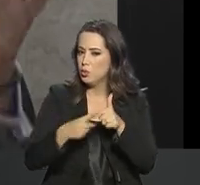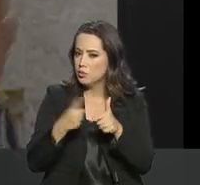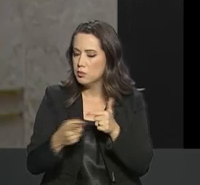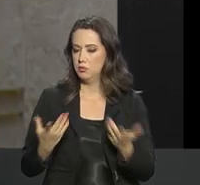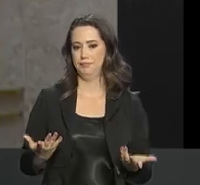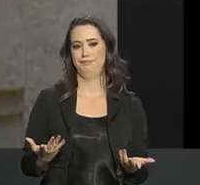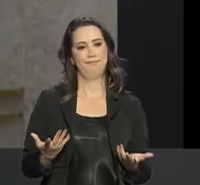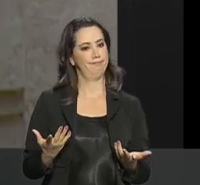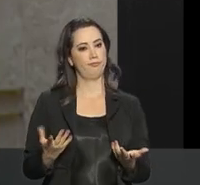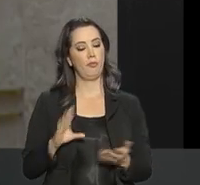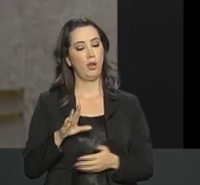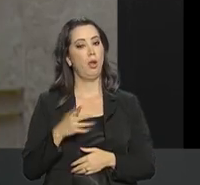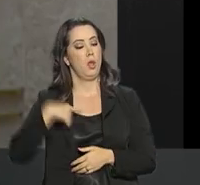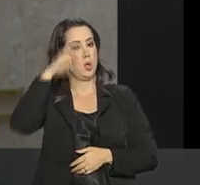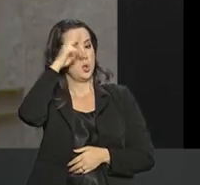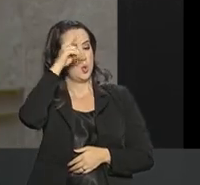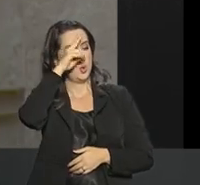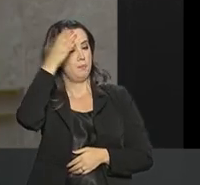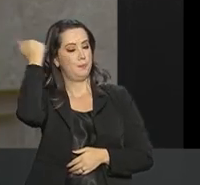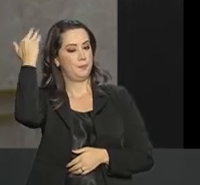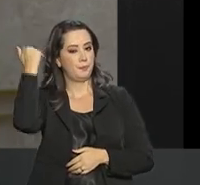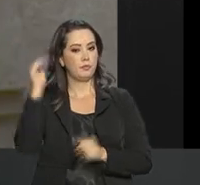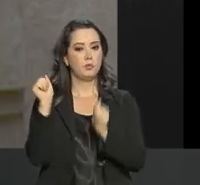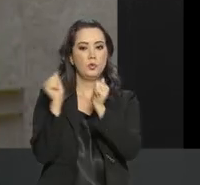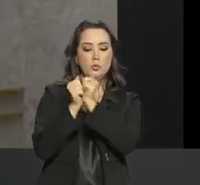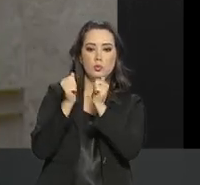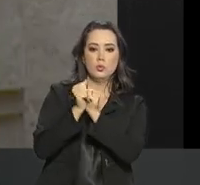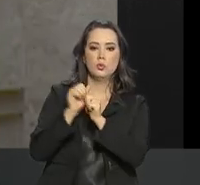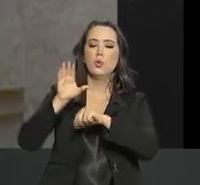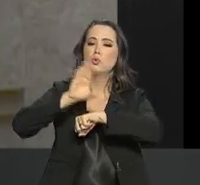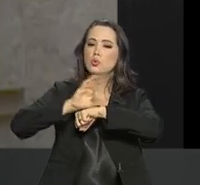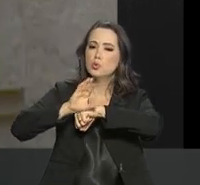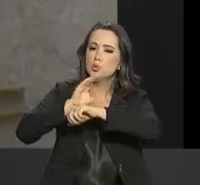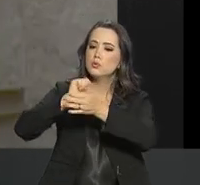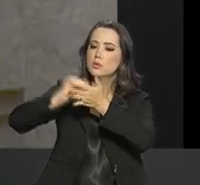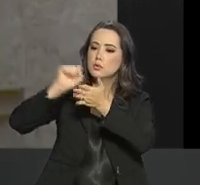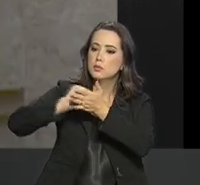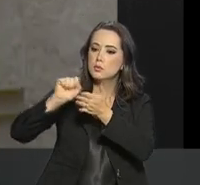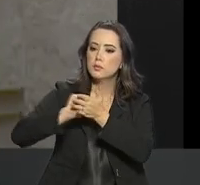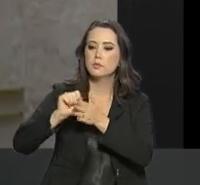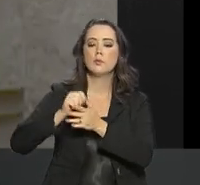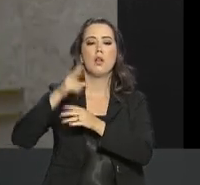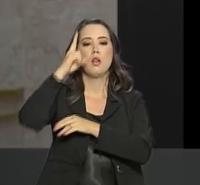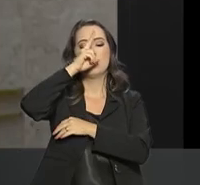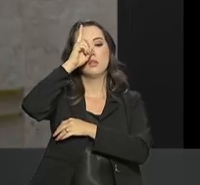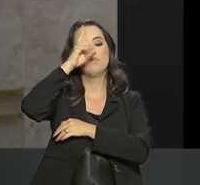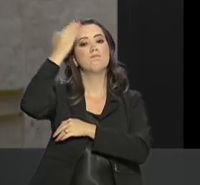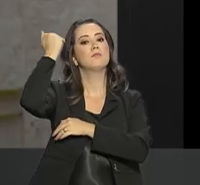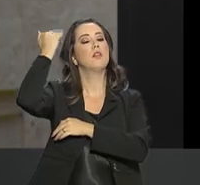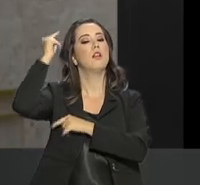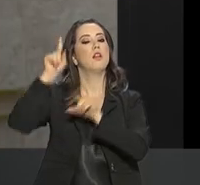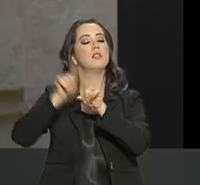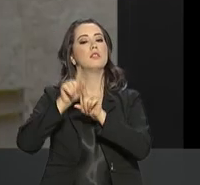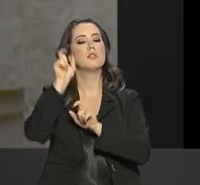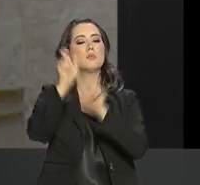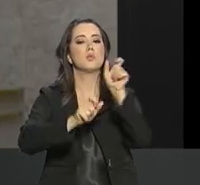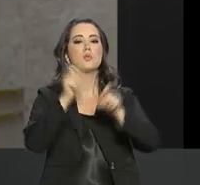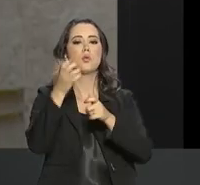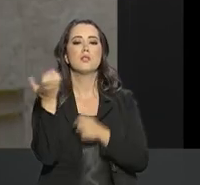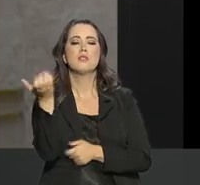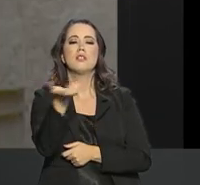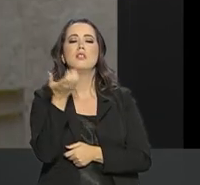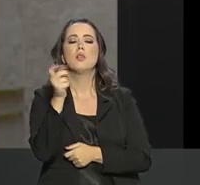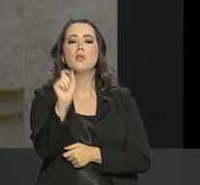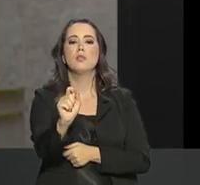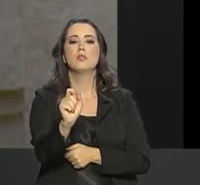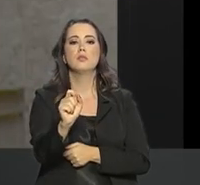constituinte que fui ao lado do nosso prezado ex-ministro Nelson Jobim, eu me recordo que, naquela oportunidade, o que os brasileiros todos